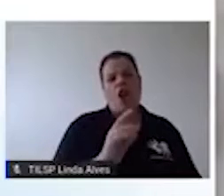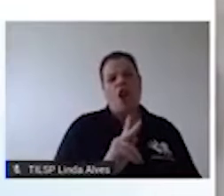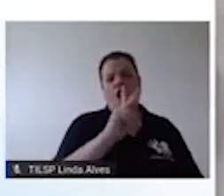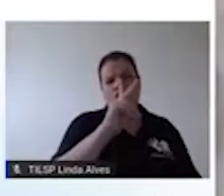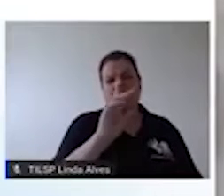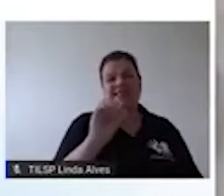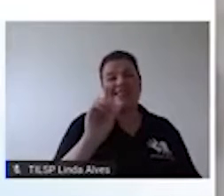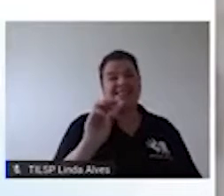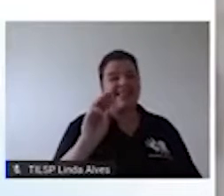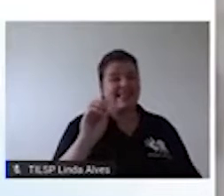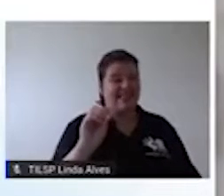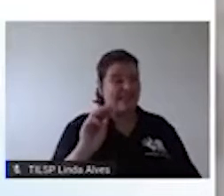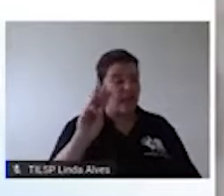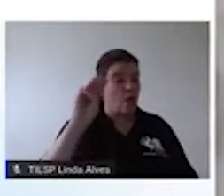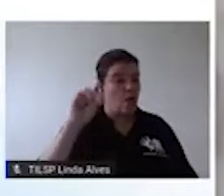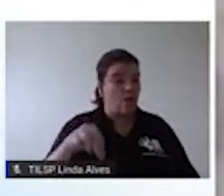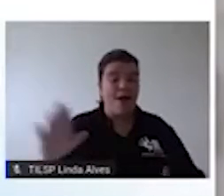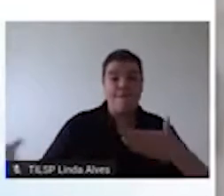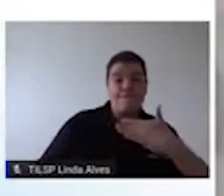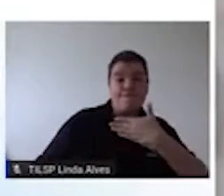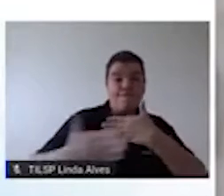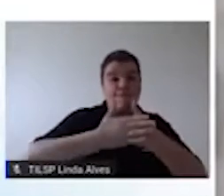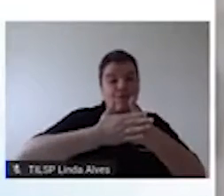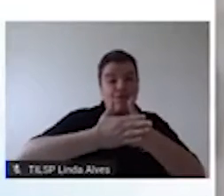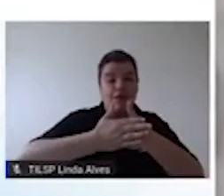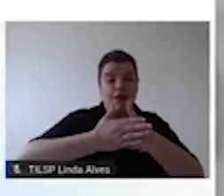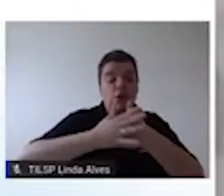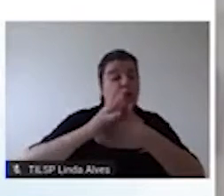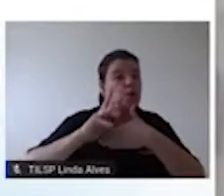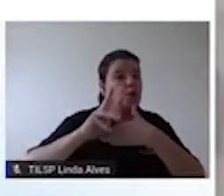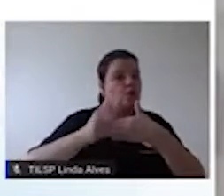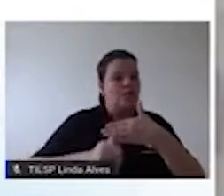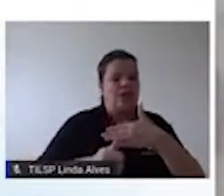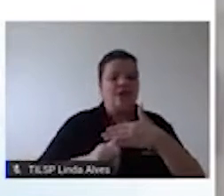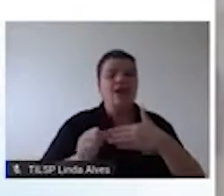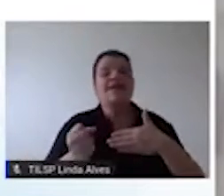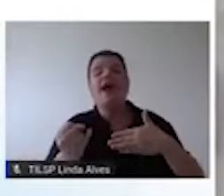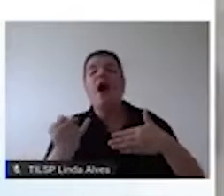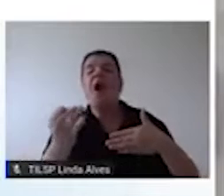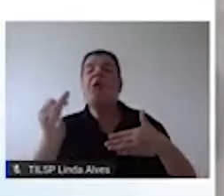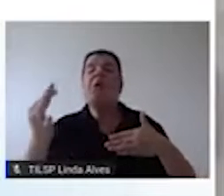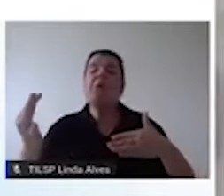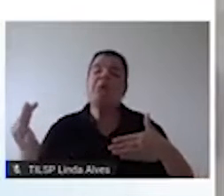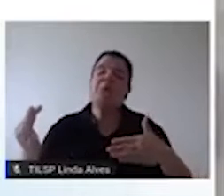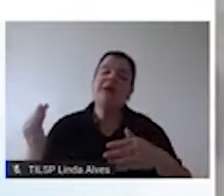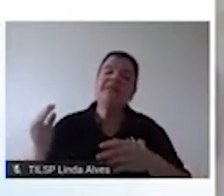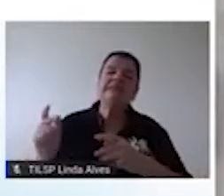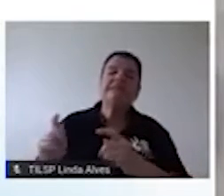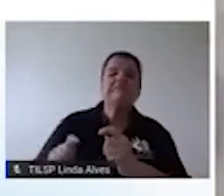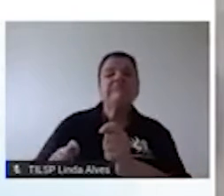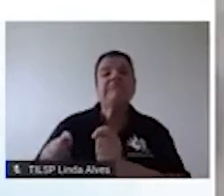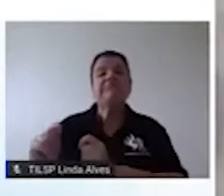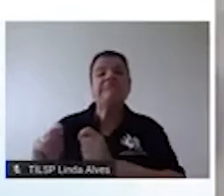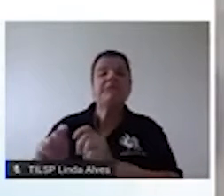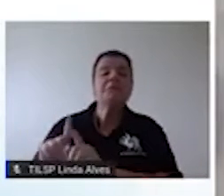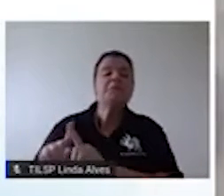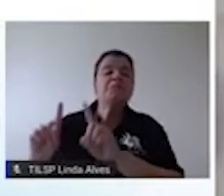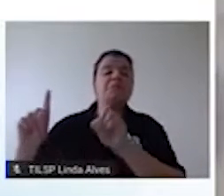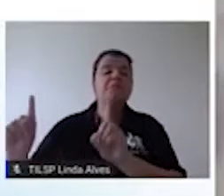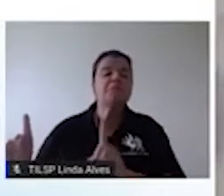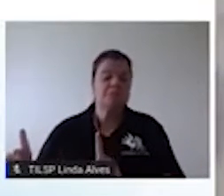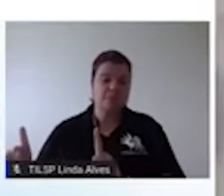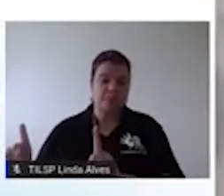é um fechamento completo, não é? E medidas, digamos, calibradas de afastamento